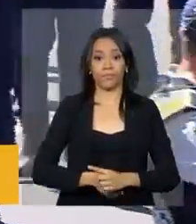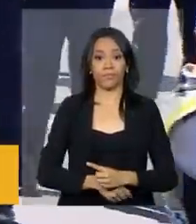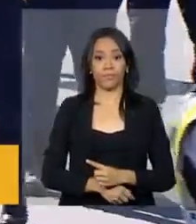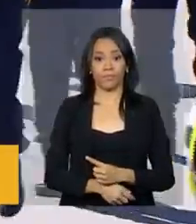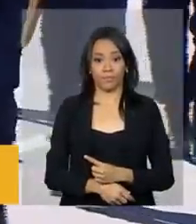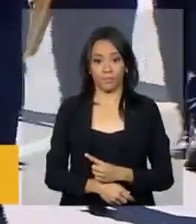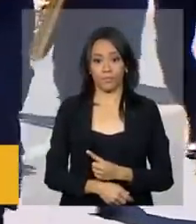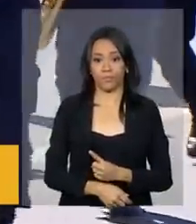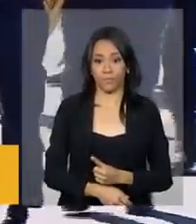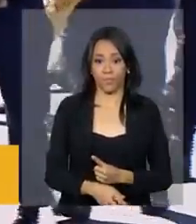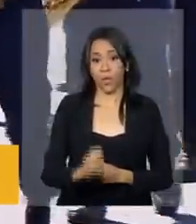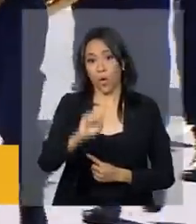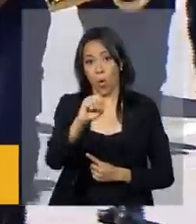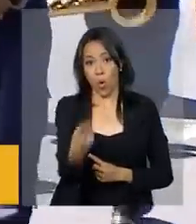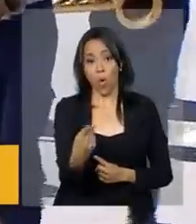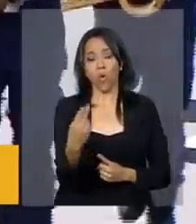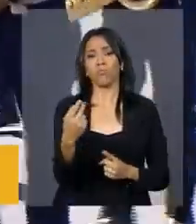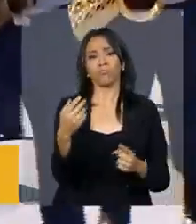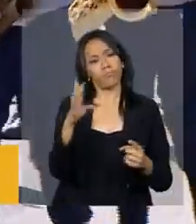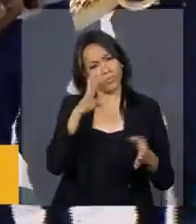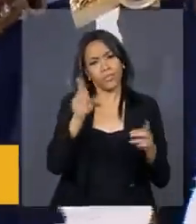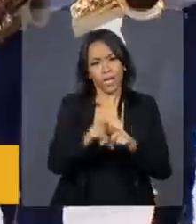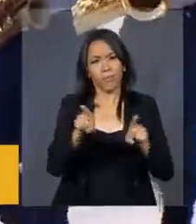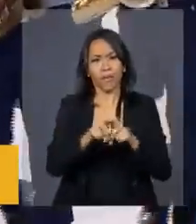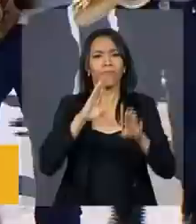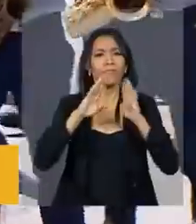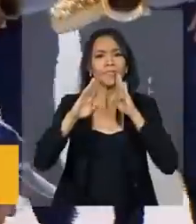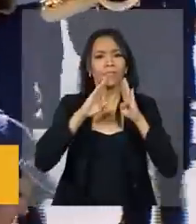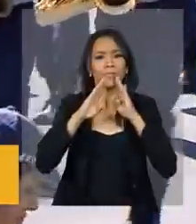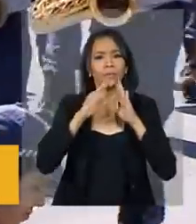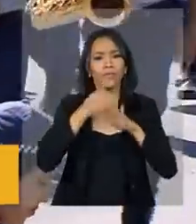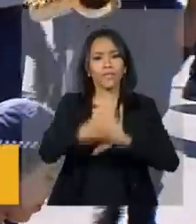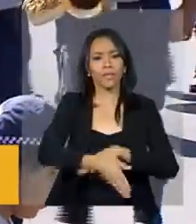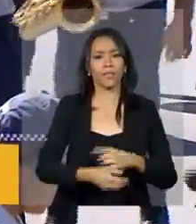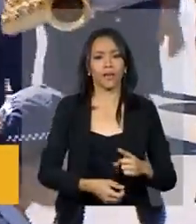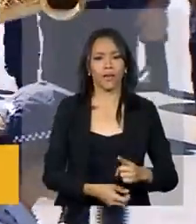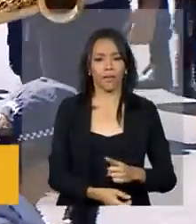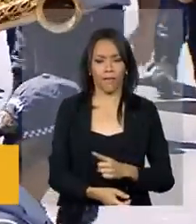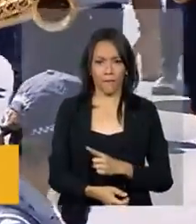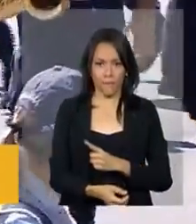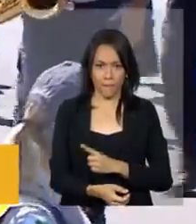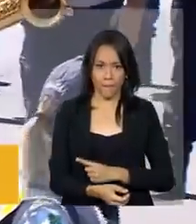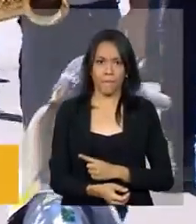facebook.com/tvnbr ou acompanhar a nossa cobertura ao vivo pelo Facebook e pelo nosso streaming